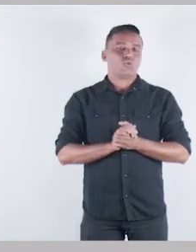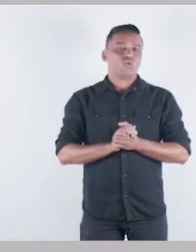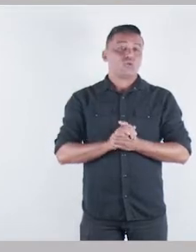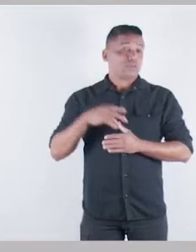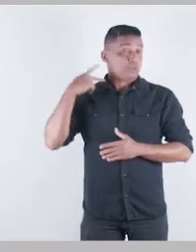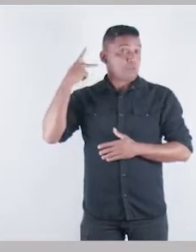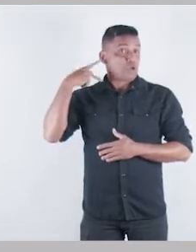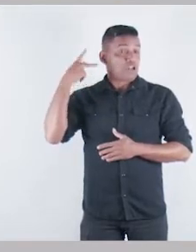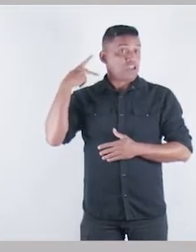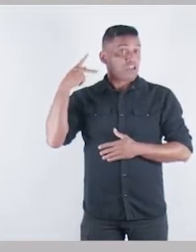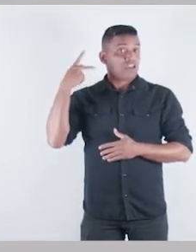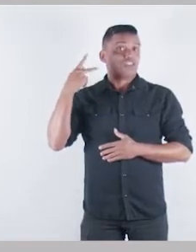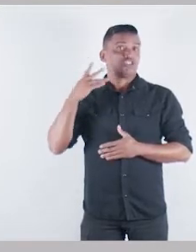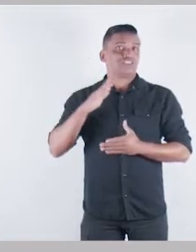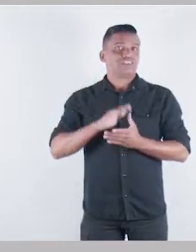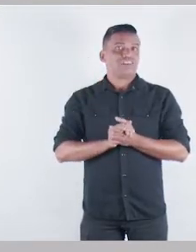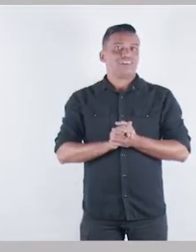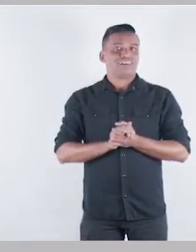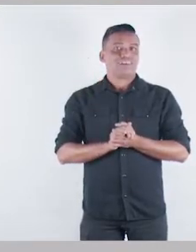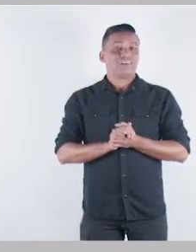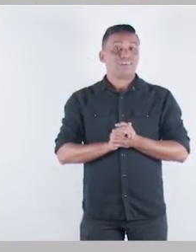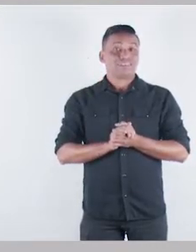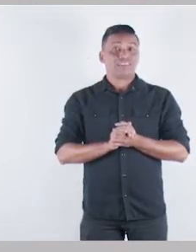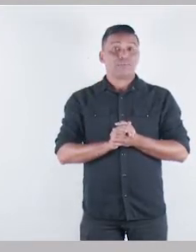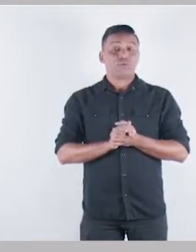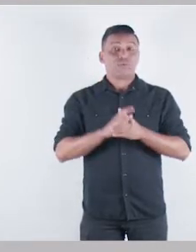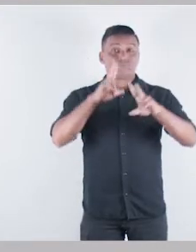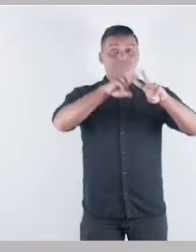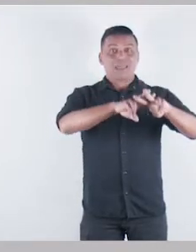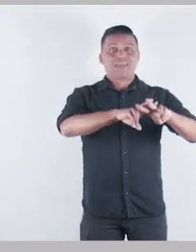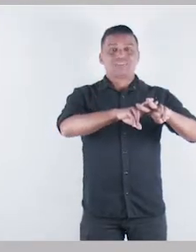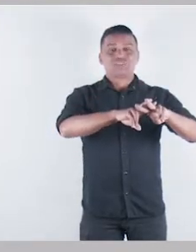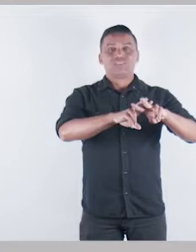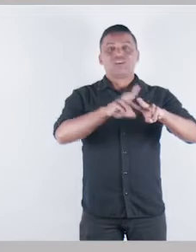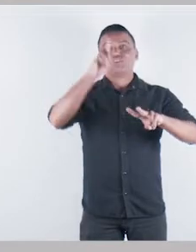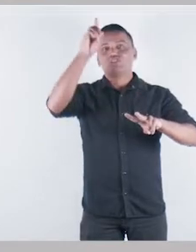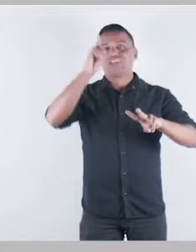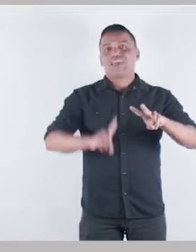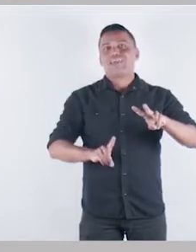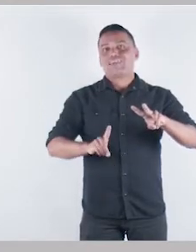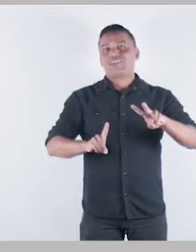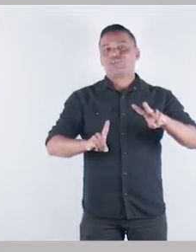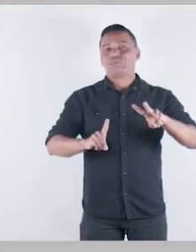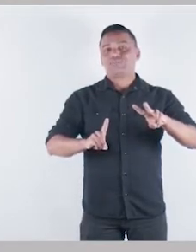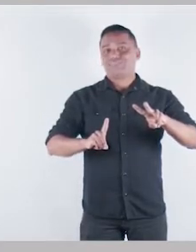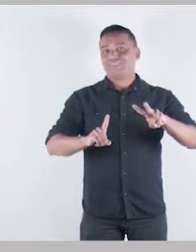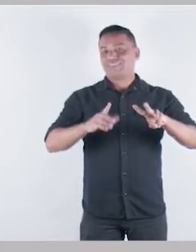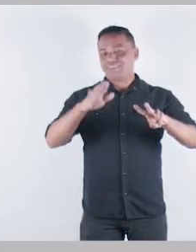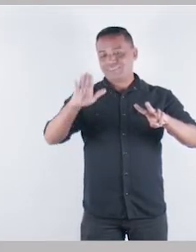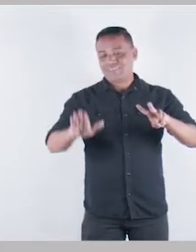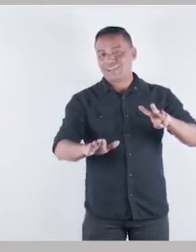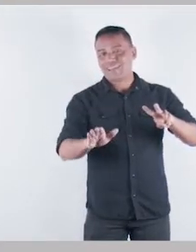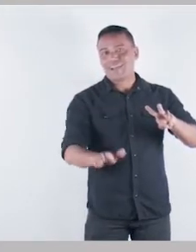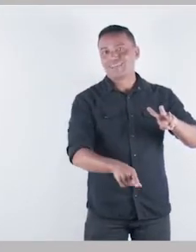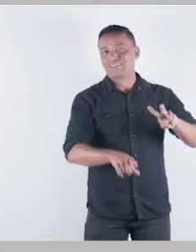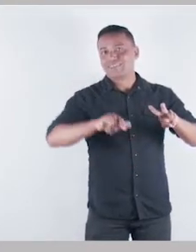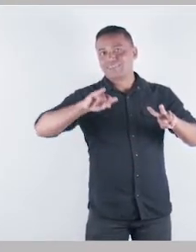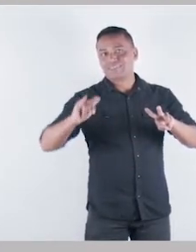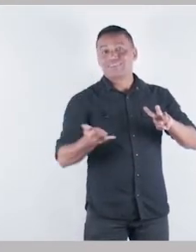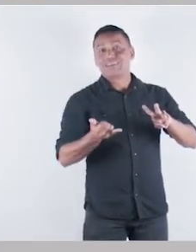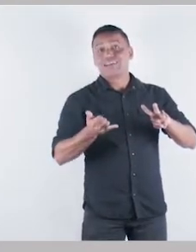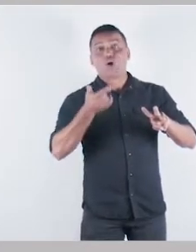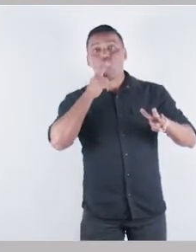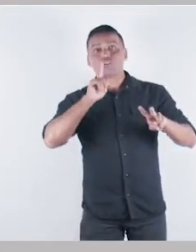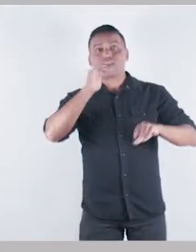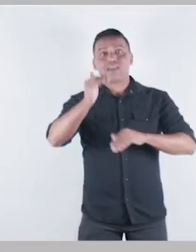de restrição de liberdade contra o direito da criança, contra a oportunidade da criança se evoluir